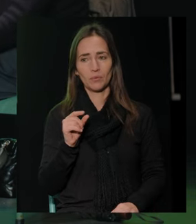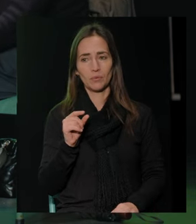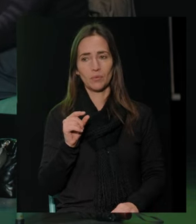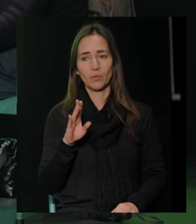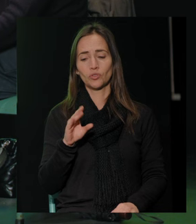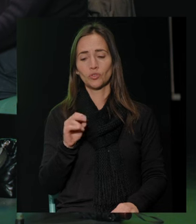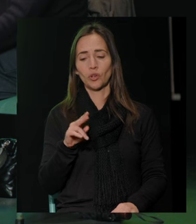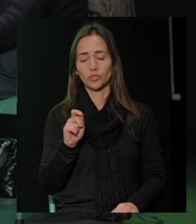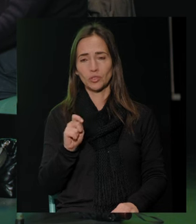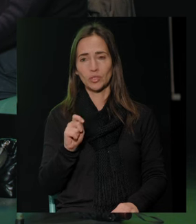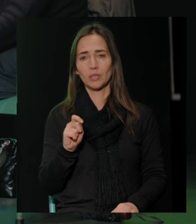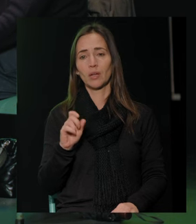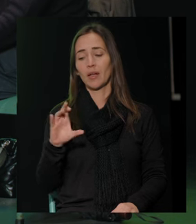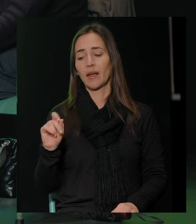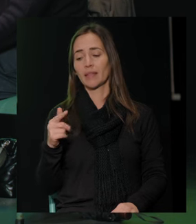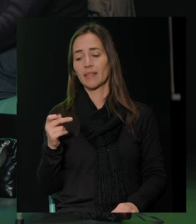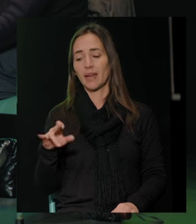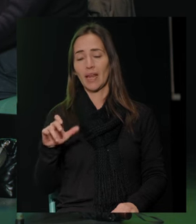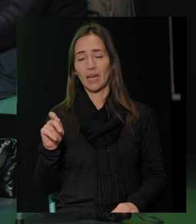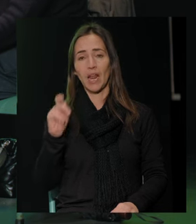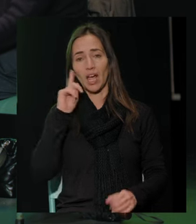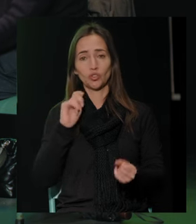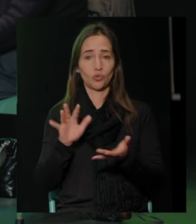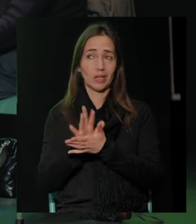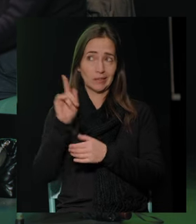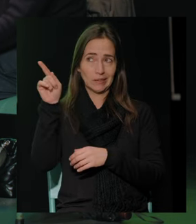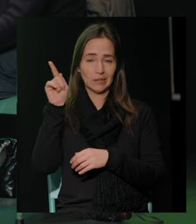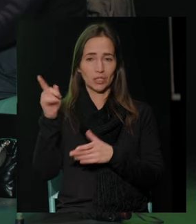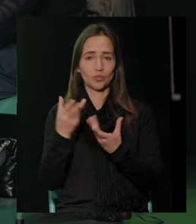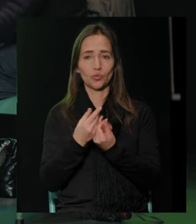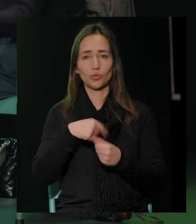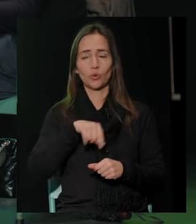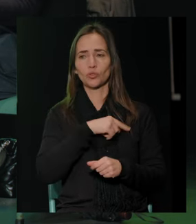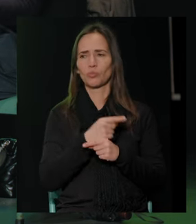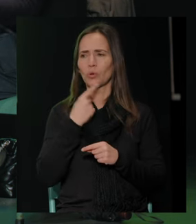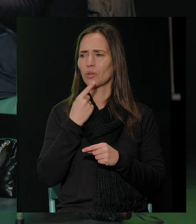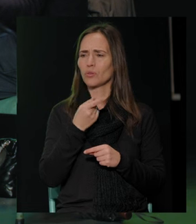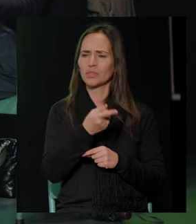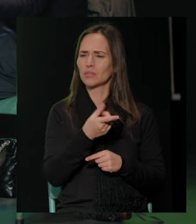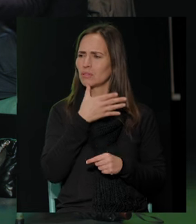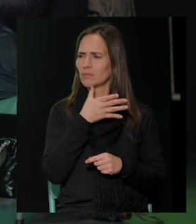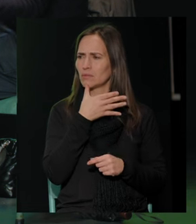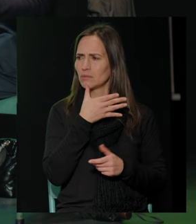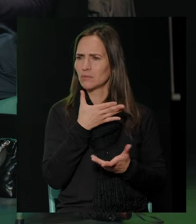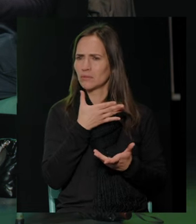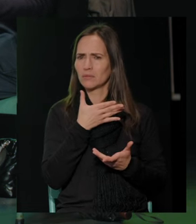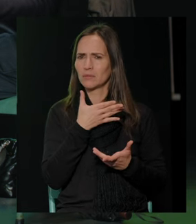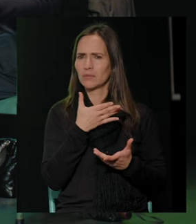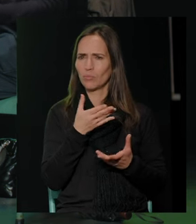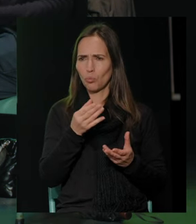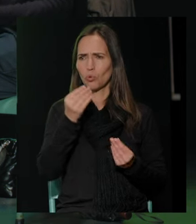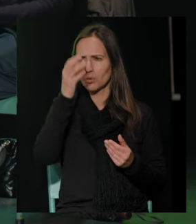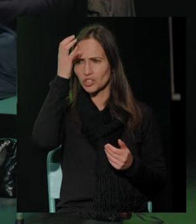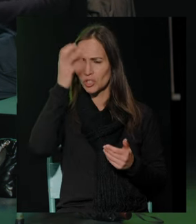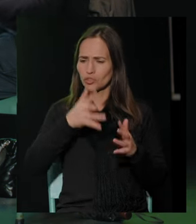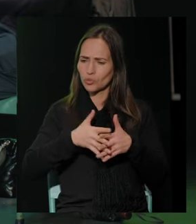com o Jorge e com a Catarina, a jornalista que estava connosco lá, relativamente. Porque eu dizia, pá, este tipo tem um discurso super inteligente,